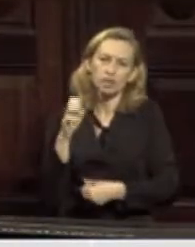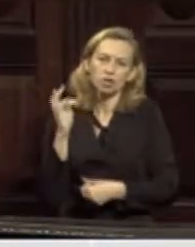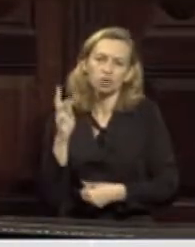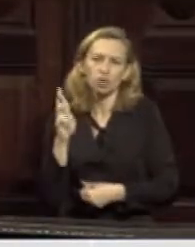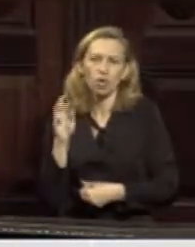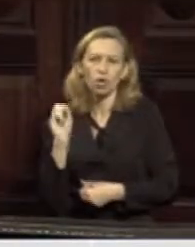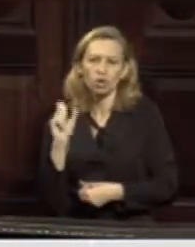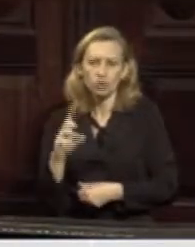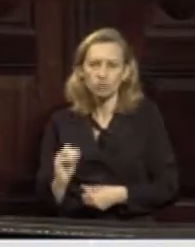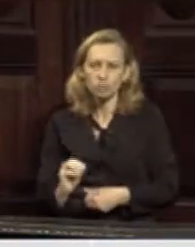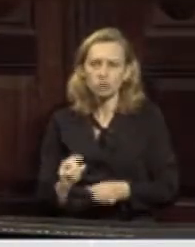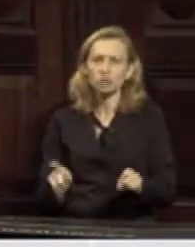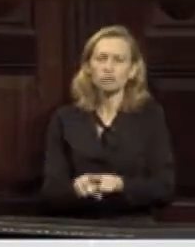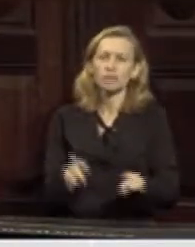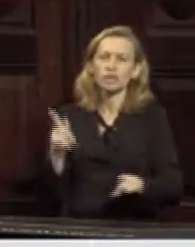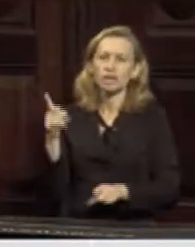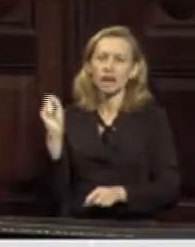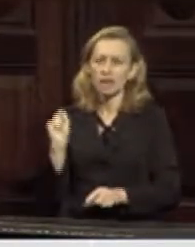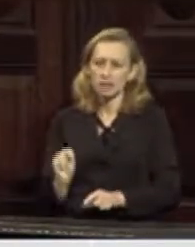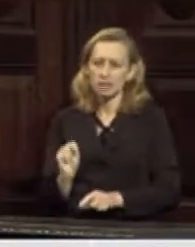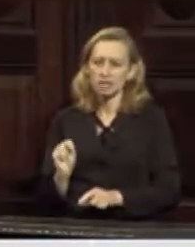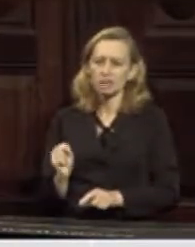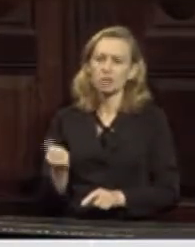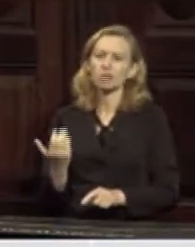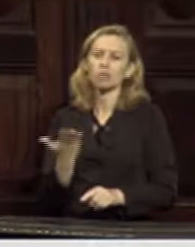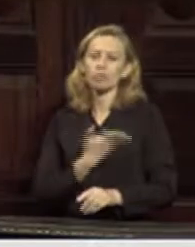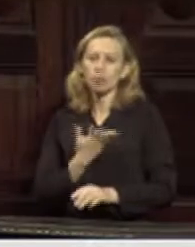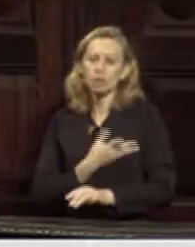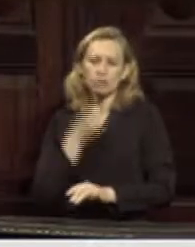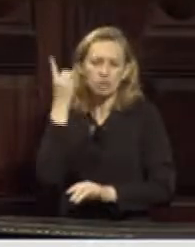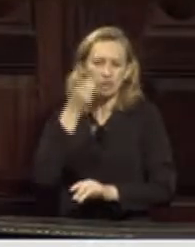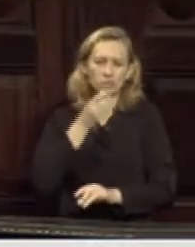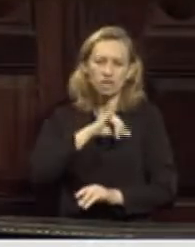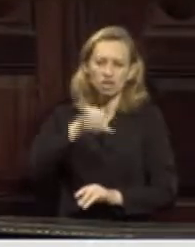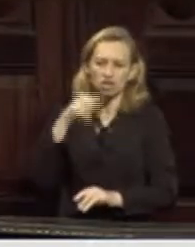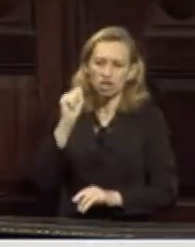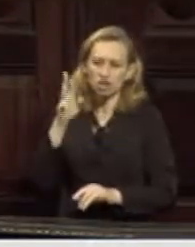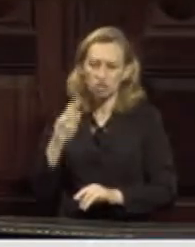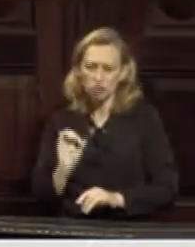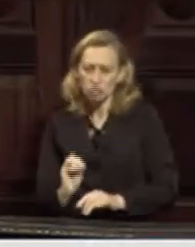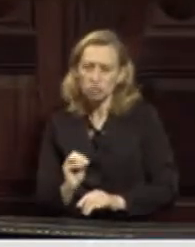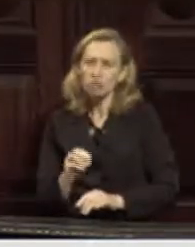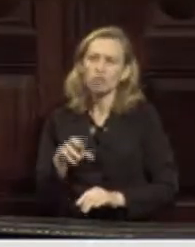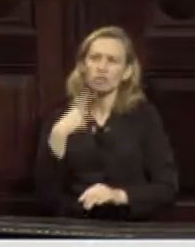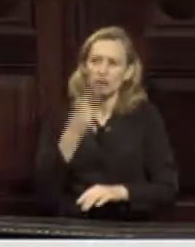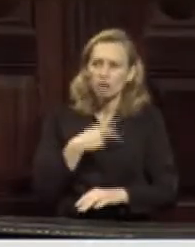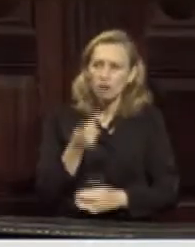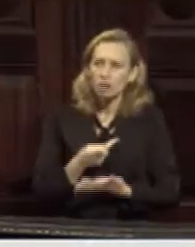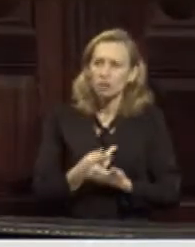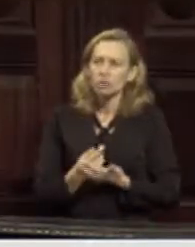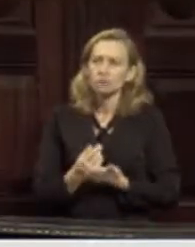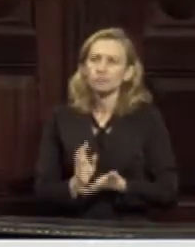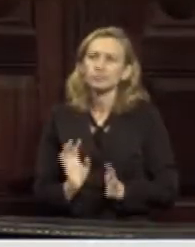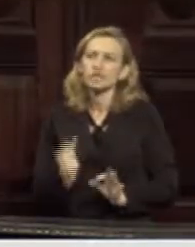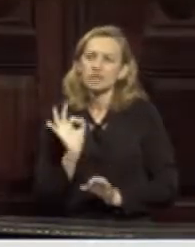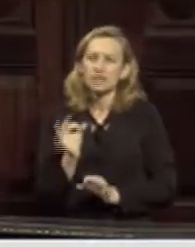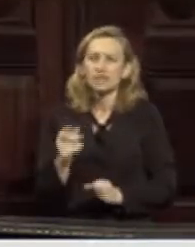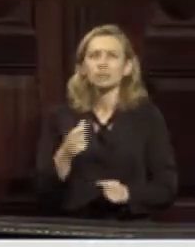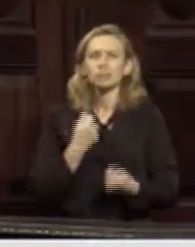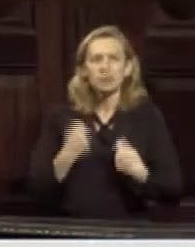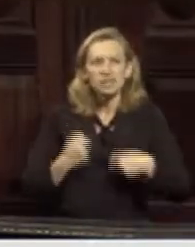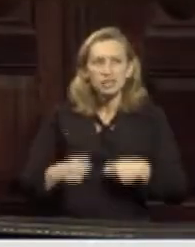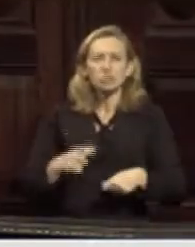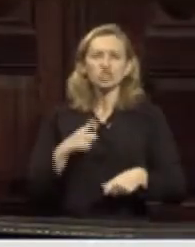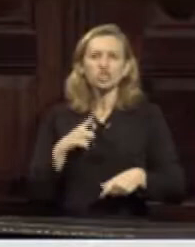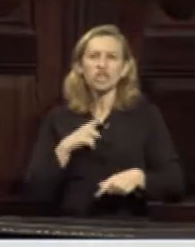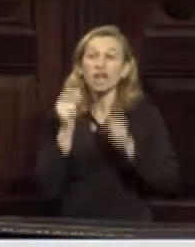o deputado Jânio Mendes, que me antecedeu nessa tribuna. Evidentemente que nós temos que ter políticas públicas